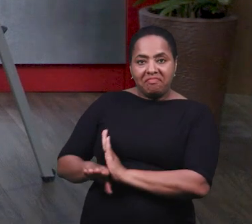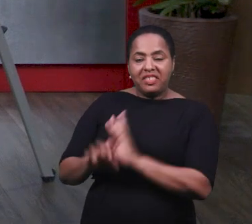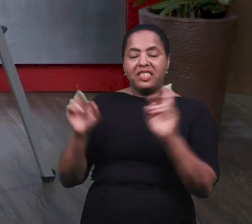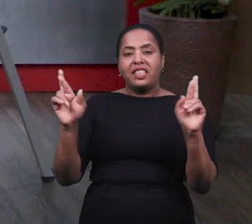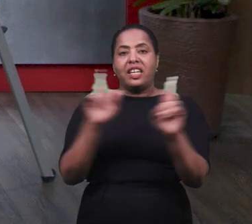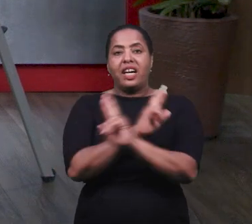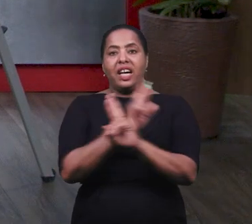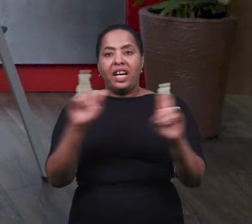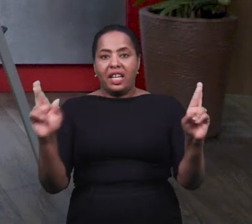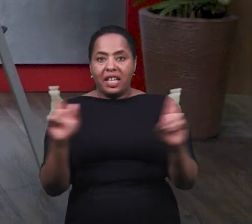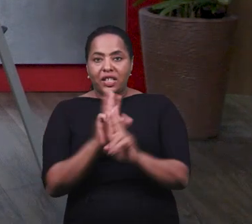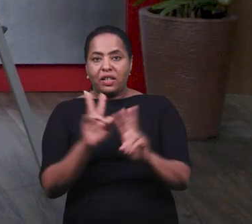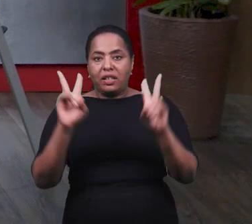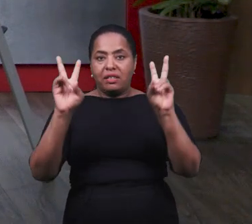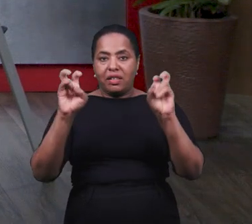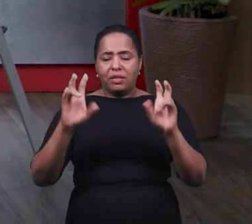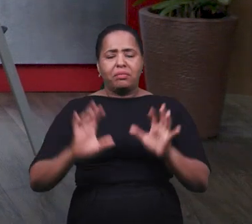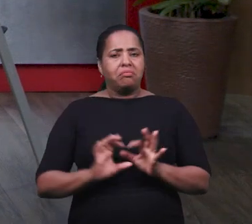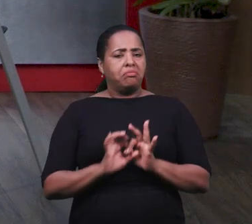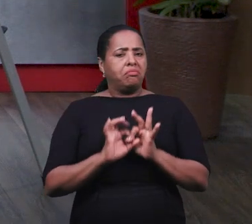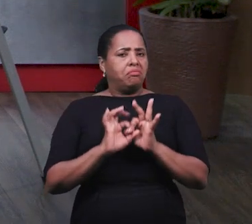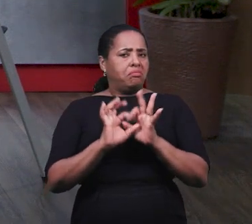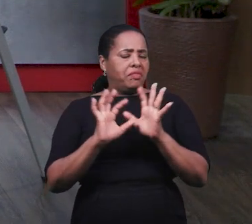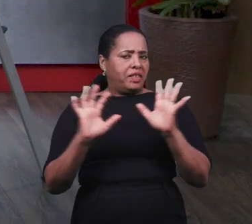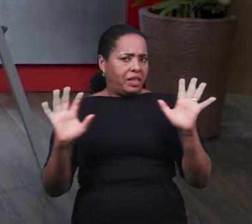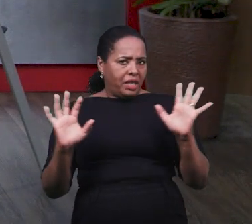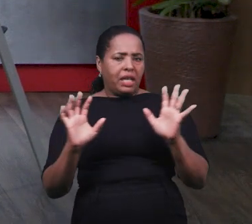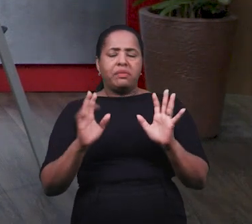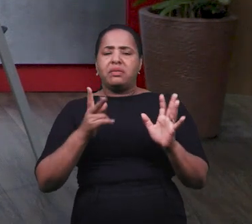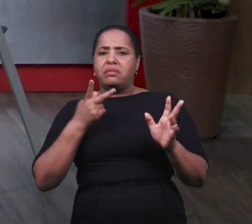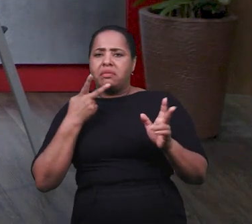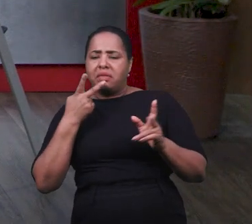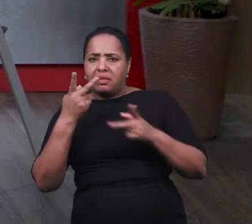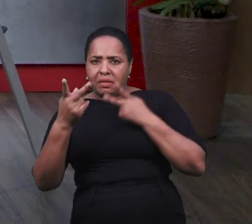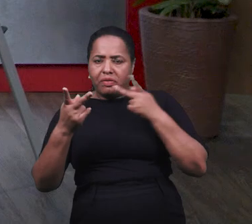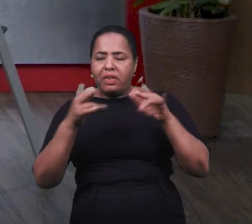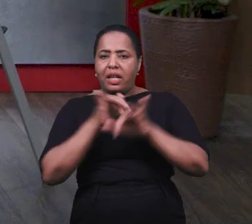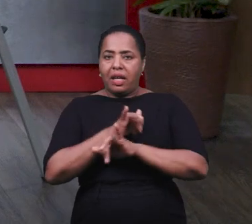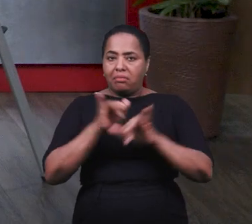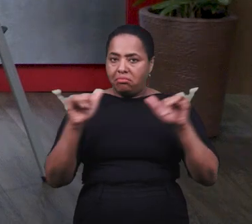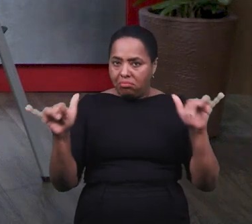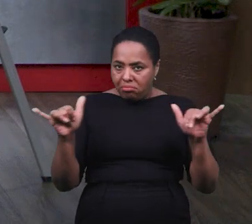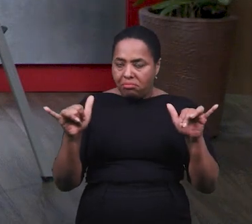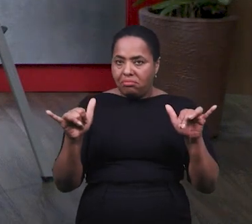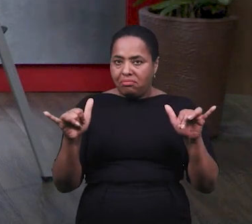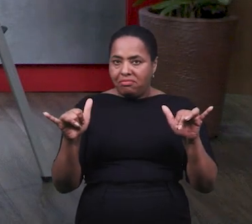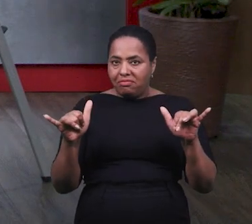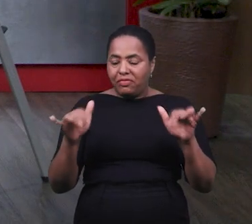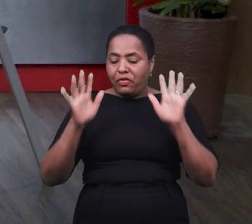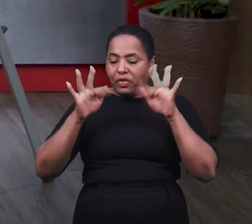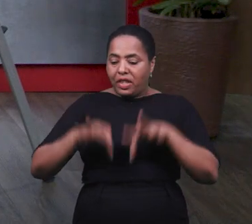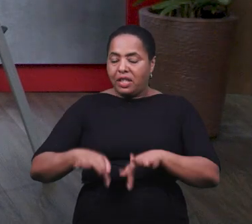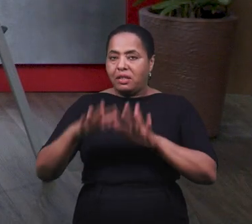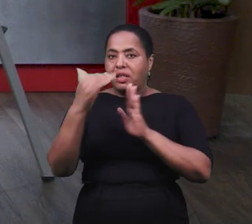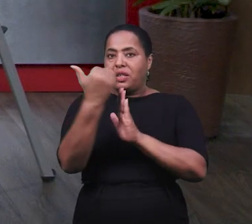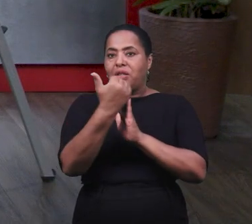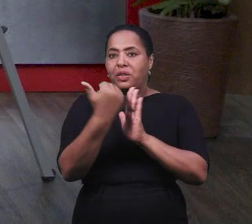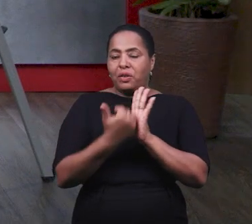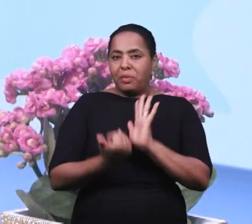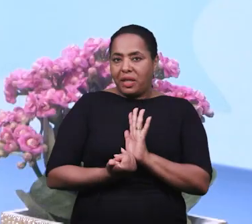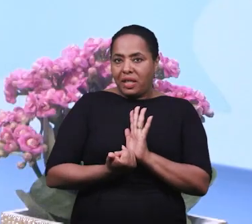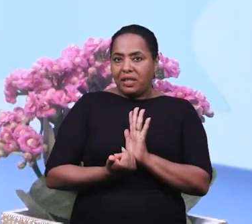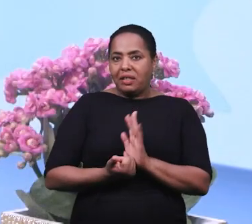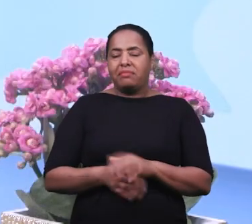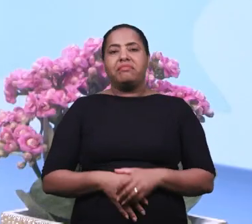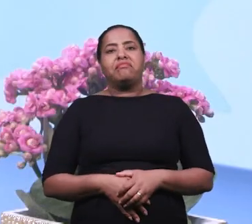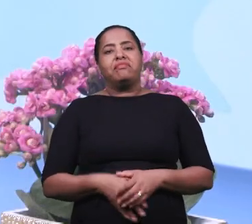questões. Sinta-se à vontade para falar com o público sobre o nosso encerramento do programa. Eu que